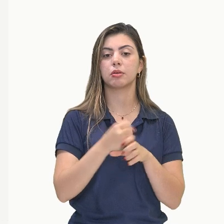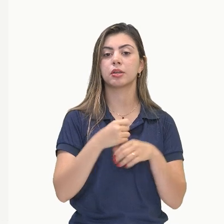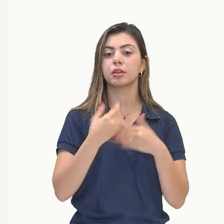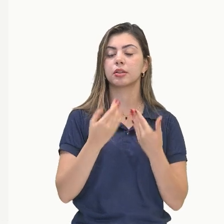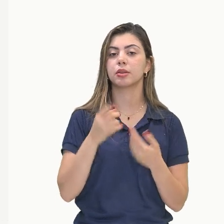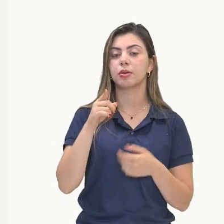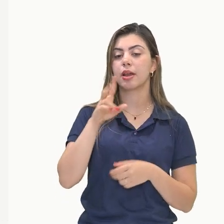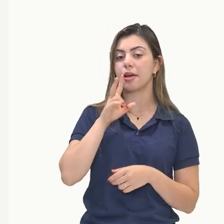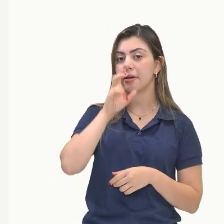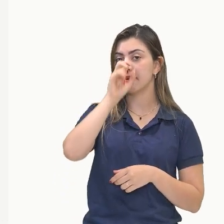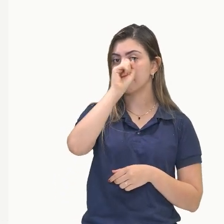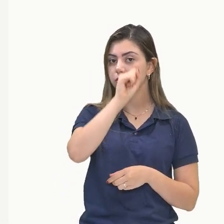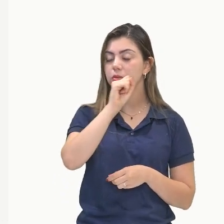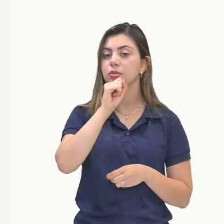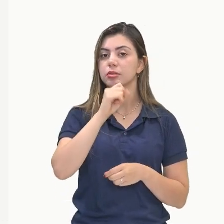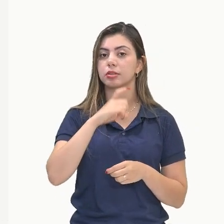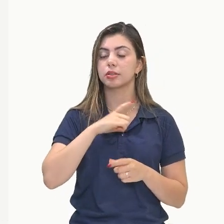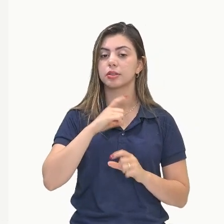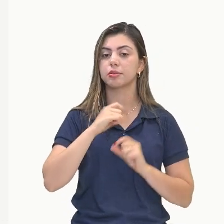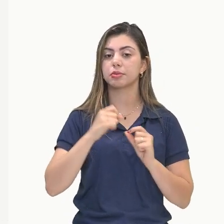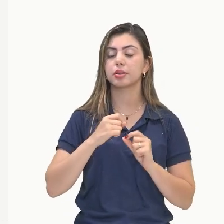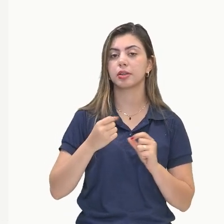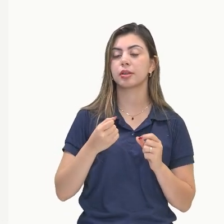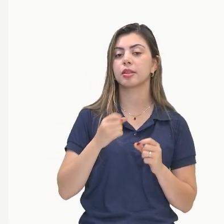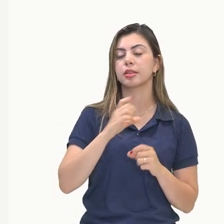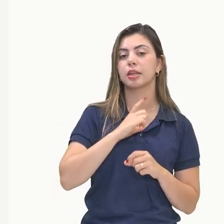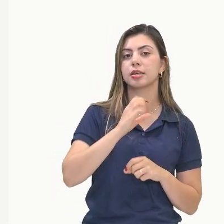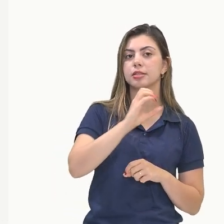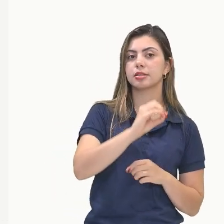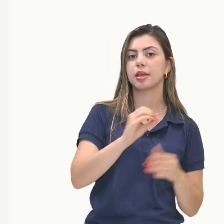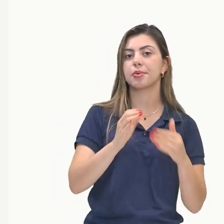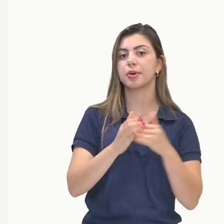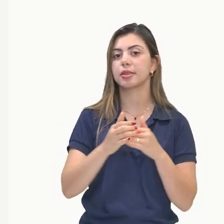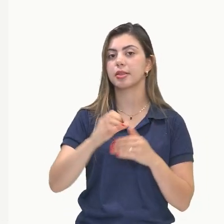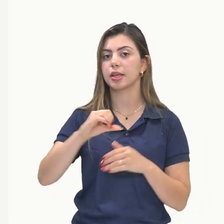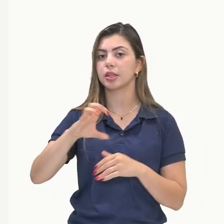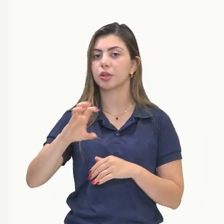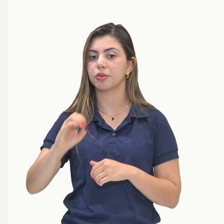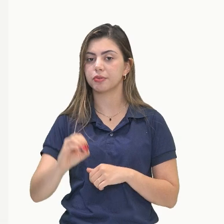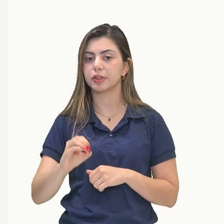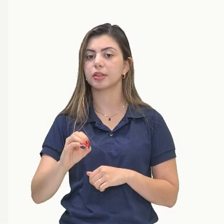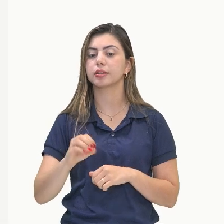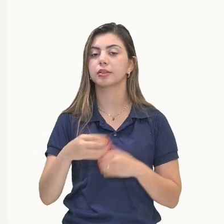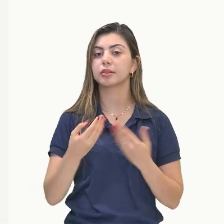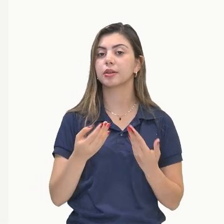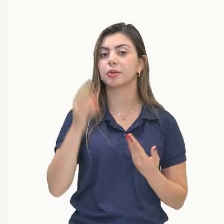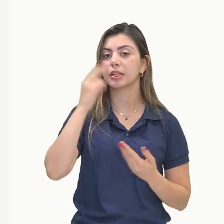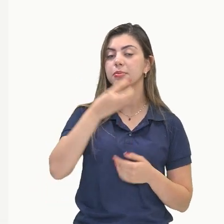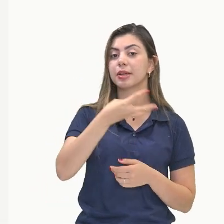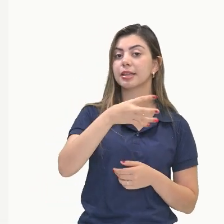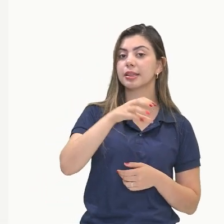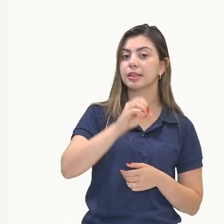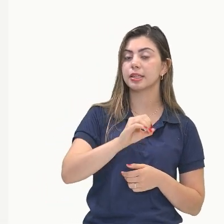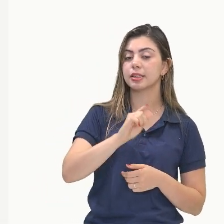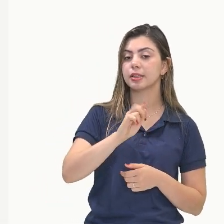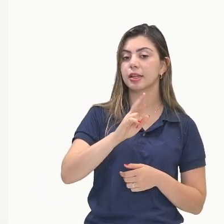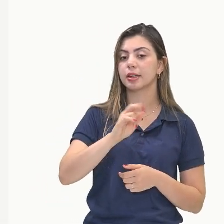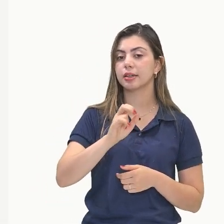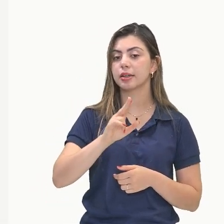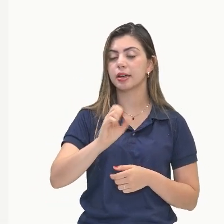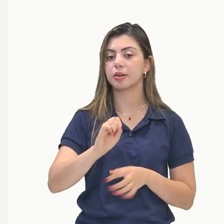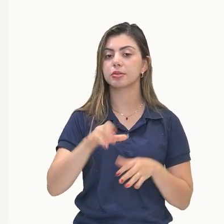o ângulo está entre 0 e 90, que é 30 graus, então a força magnética é a carga,